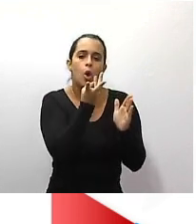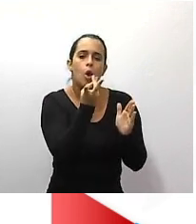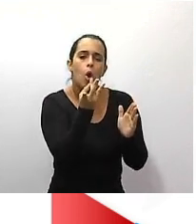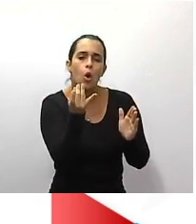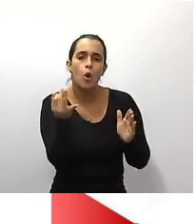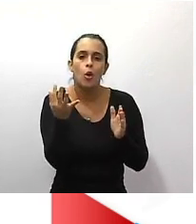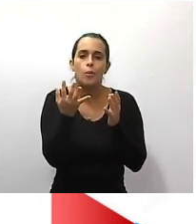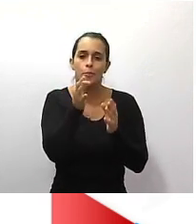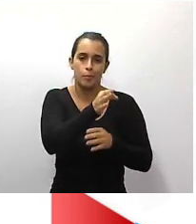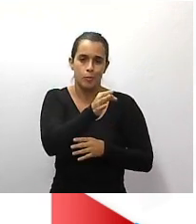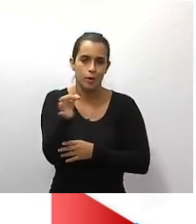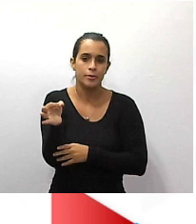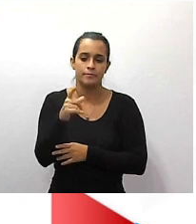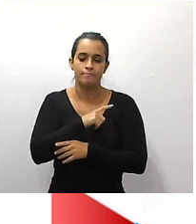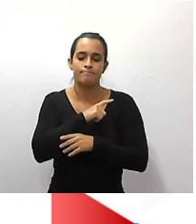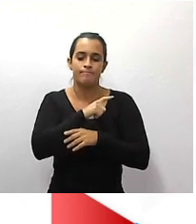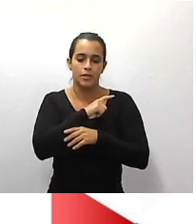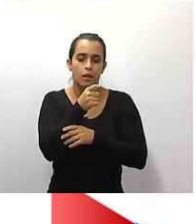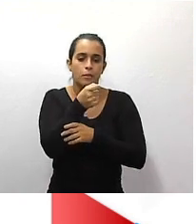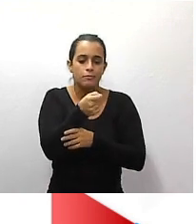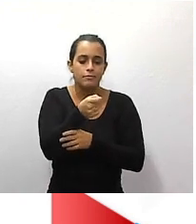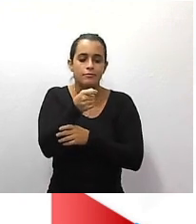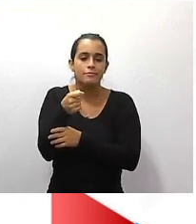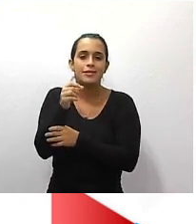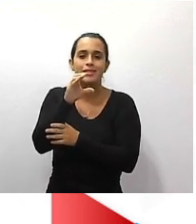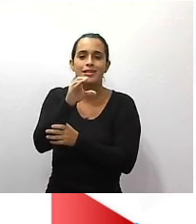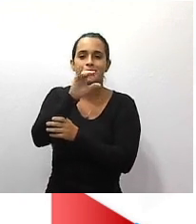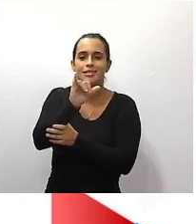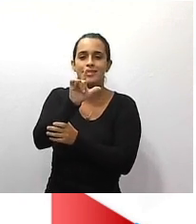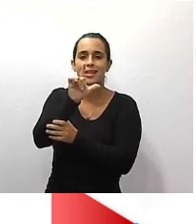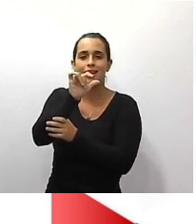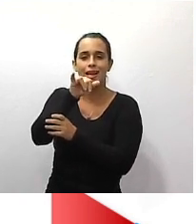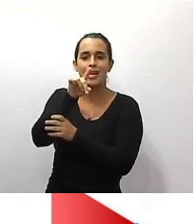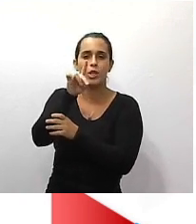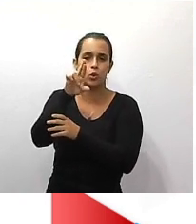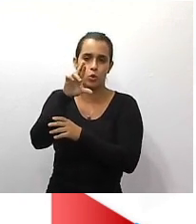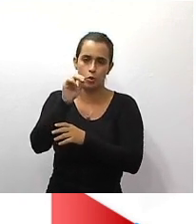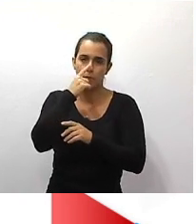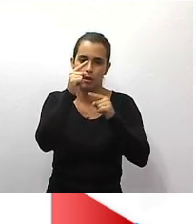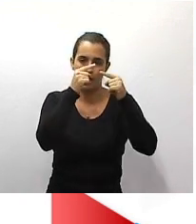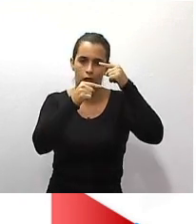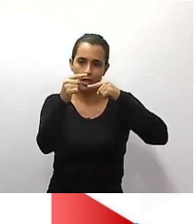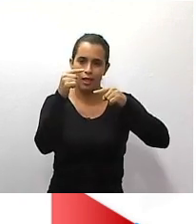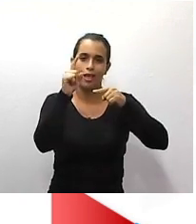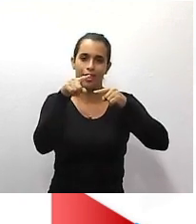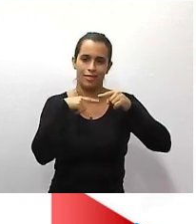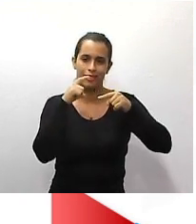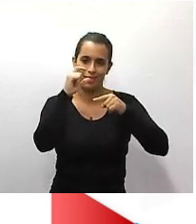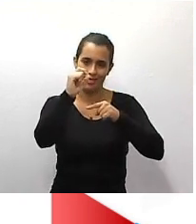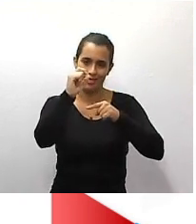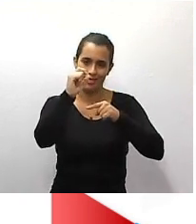agora. Veja, olha. Eu tenho o achocolatado na forma de um prisma de base retangular. Eu